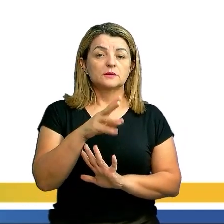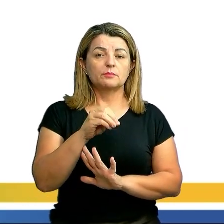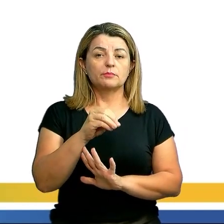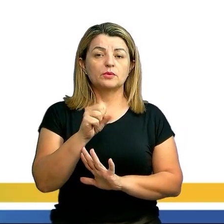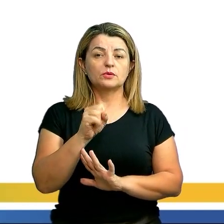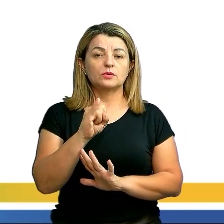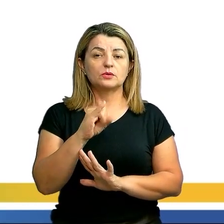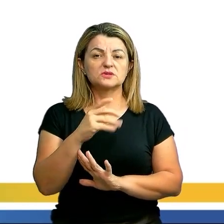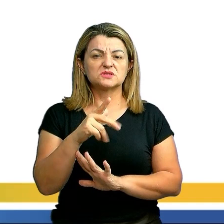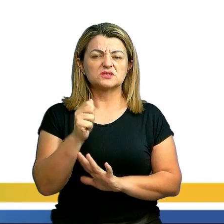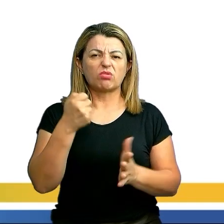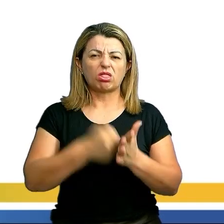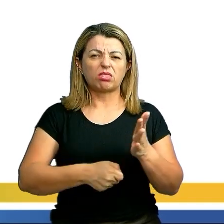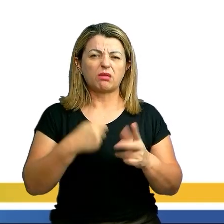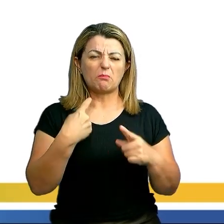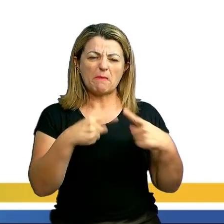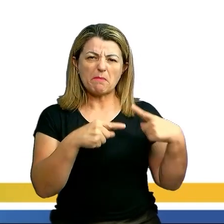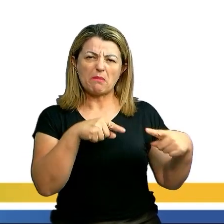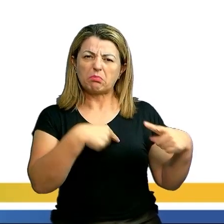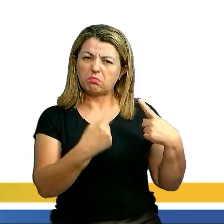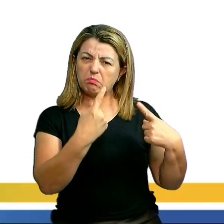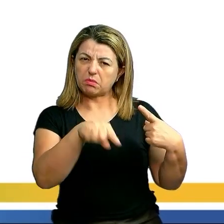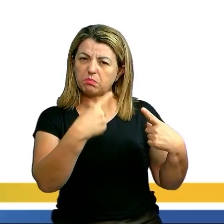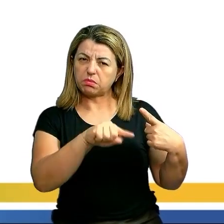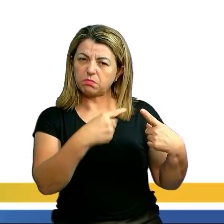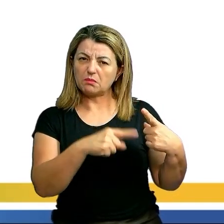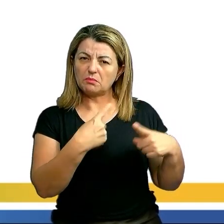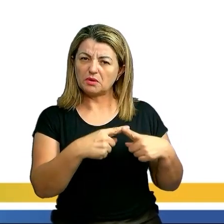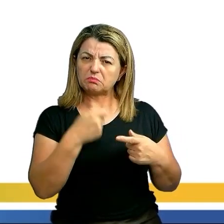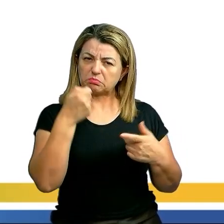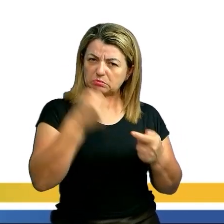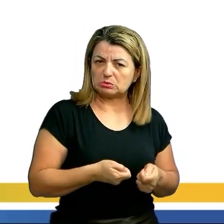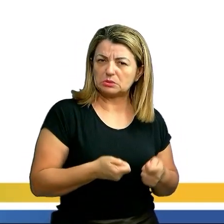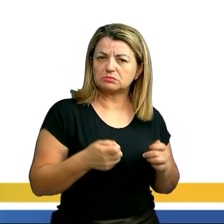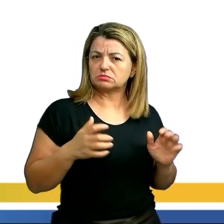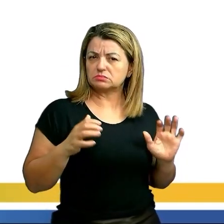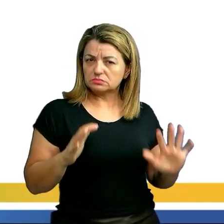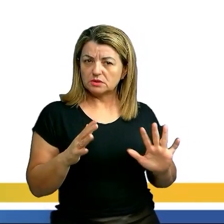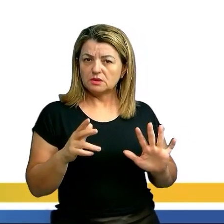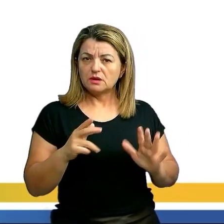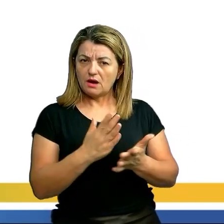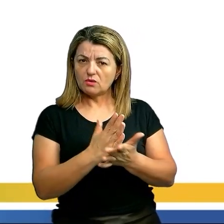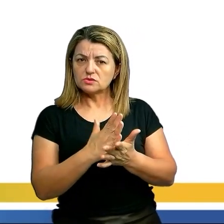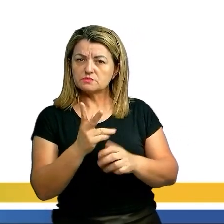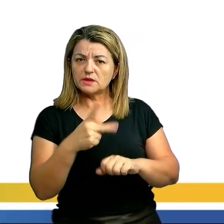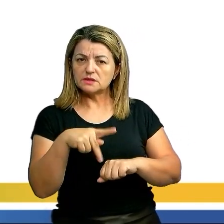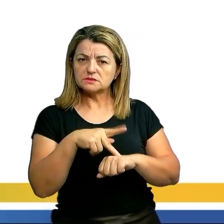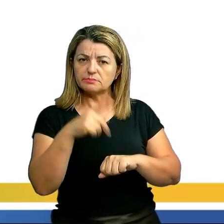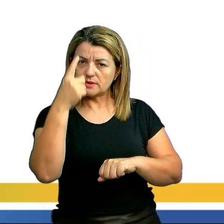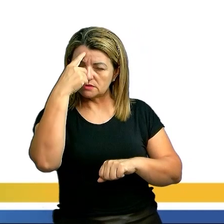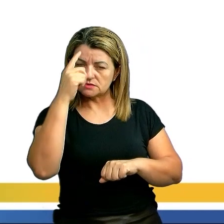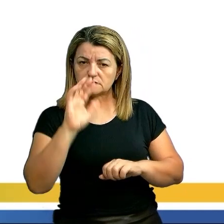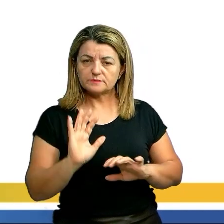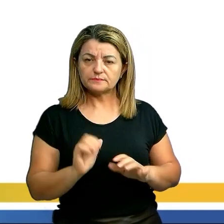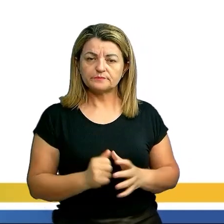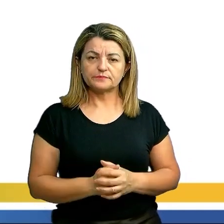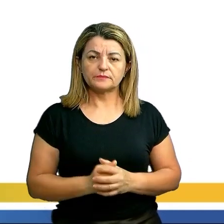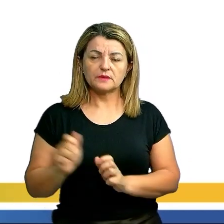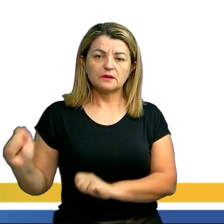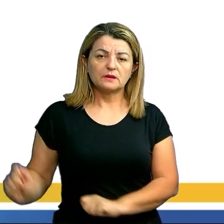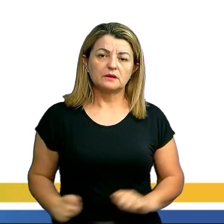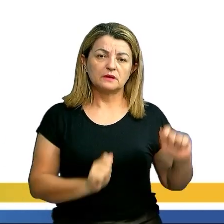duramente criticadas, inclusive, por serem consideradas bastante duras por alguns países, certo?